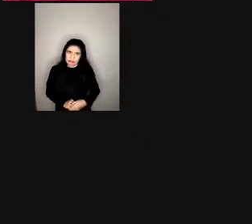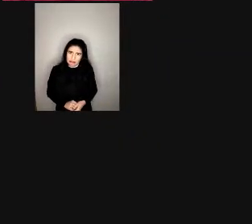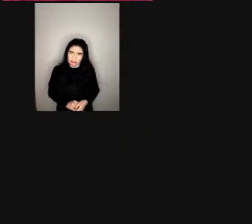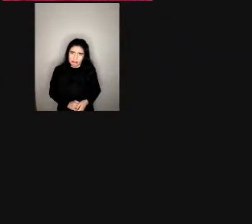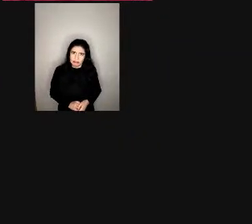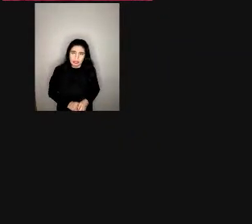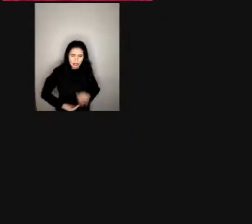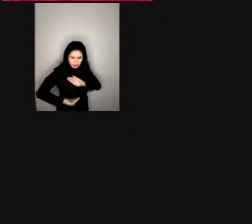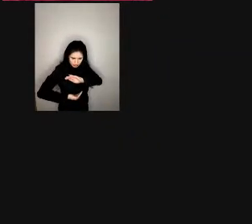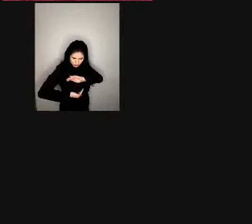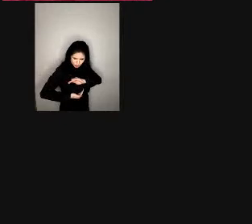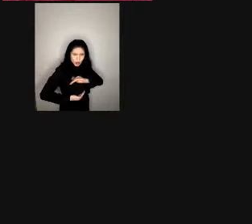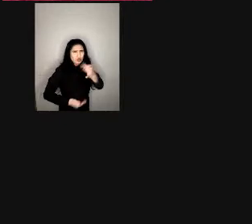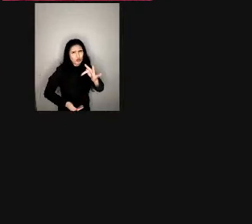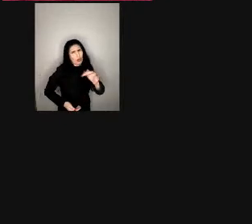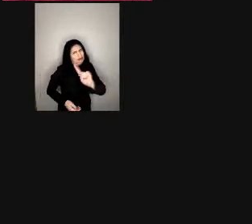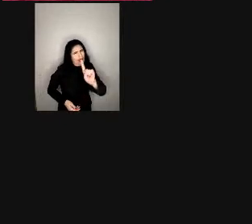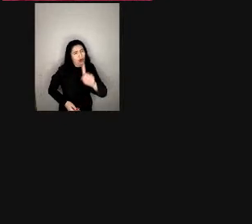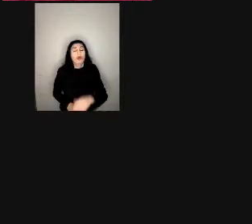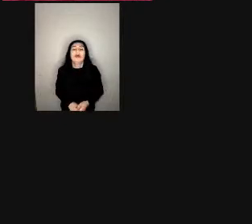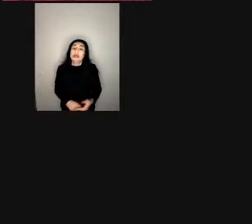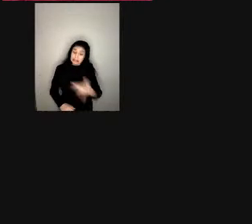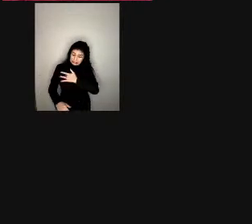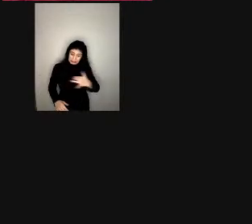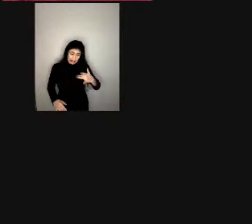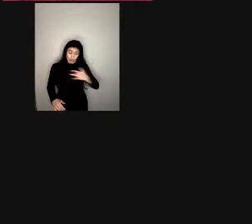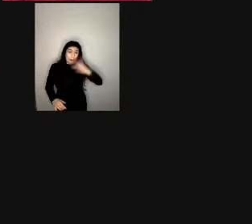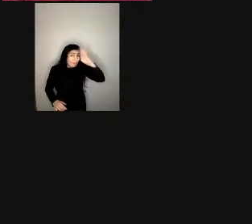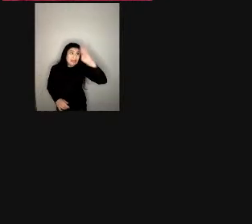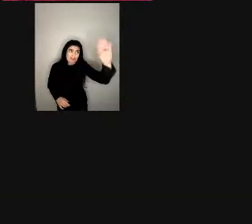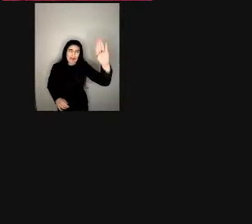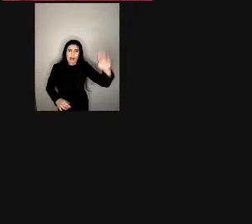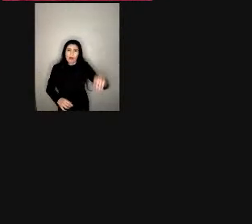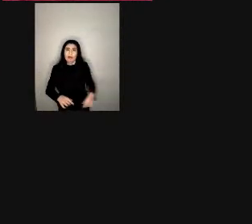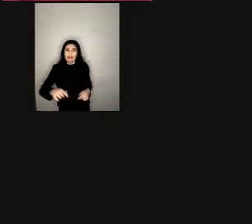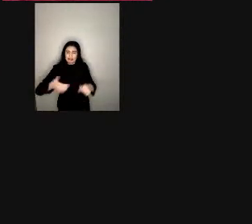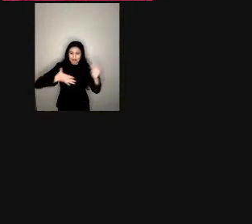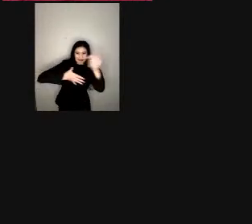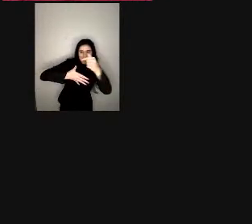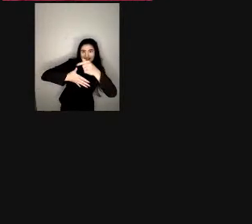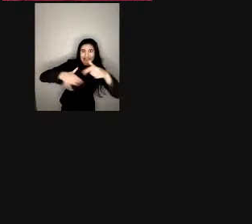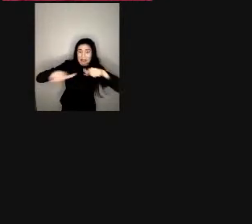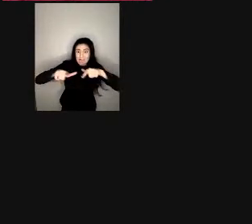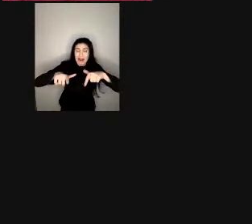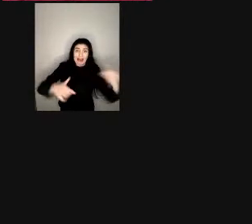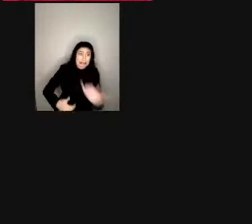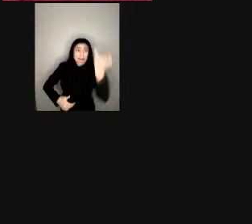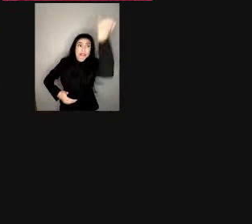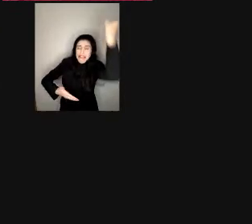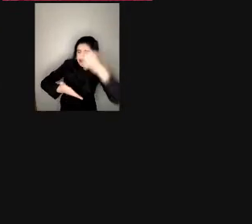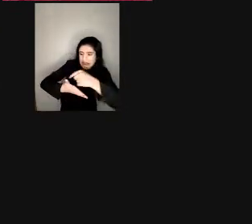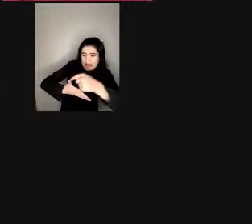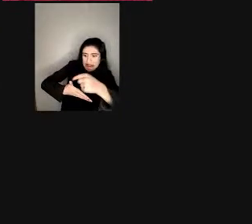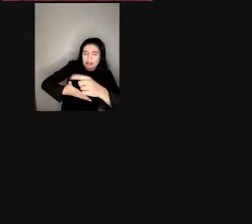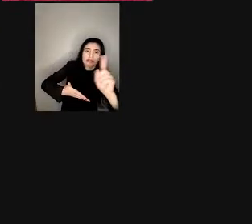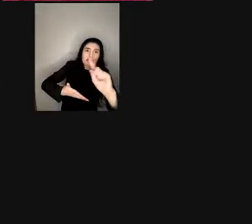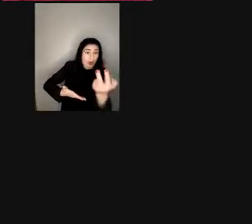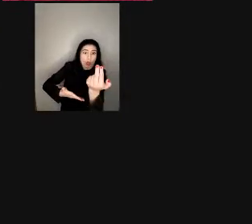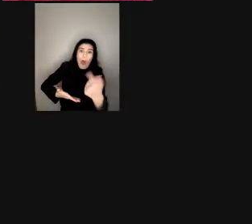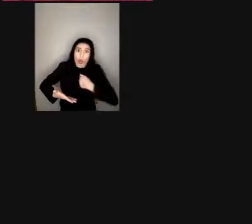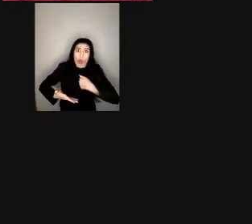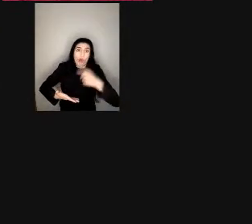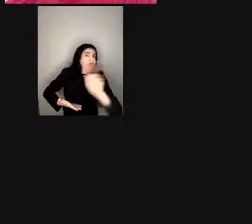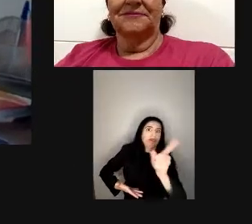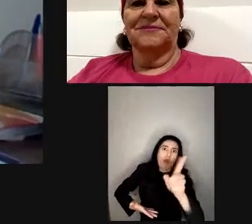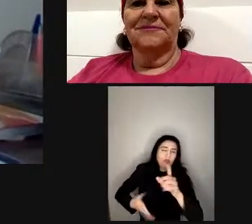da sua vida. Não coloquem trabalho na frente, como eu fiz, porque pode ser muito perigoso. Então, é isso que eu quero dizer,